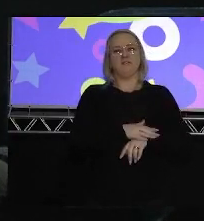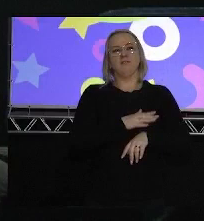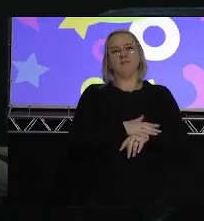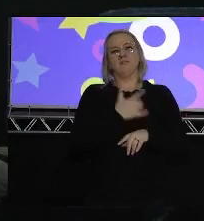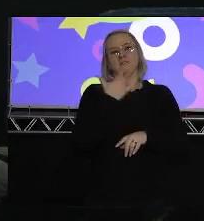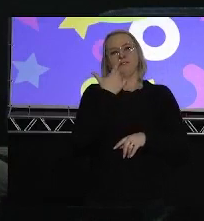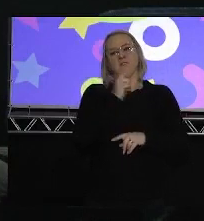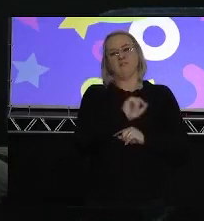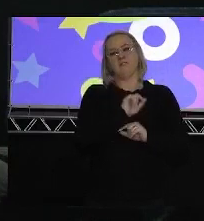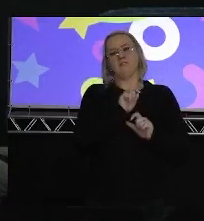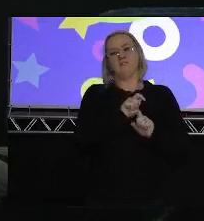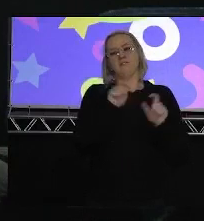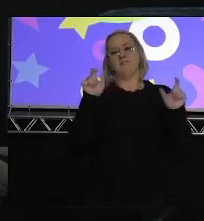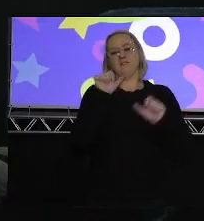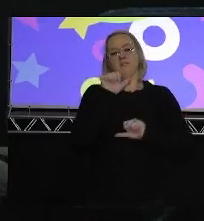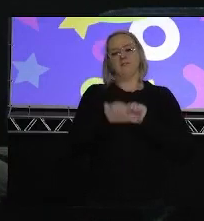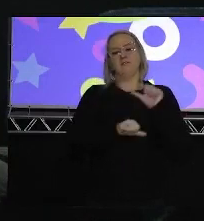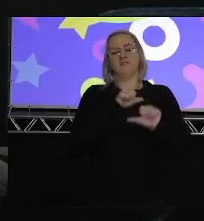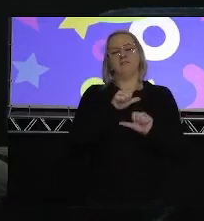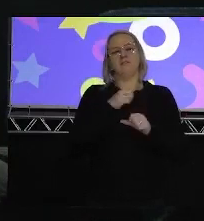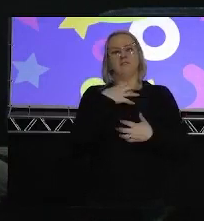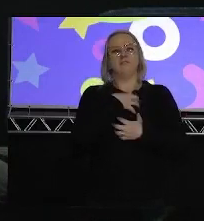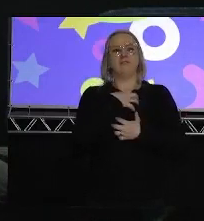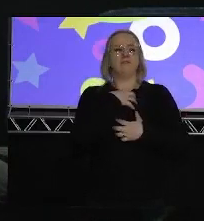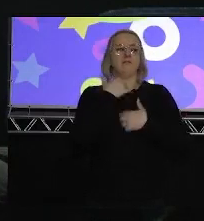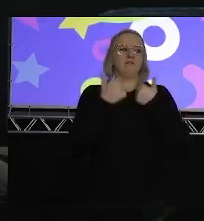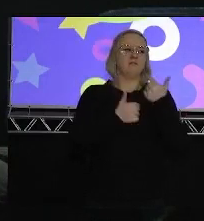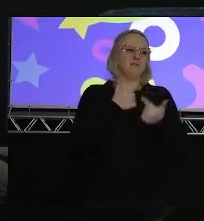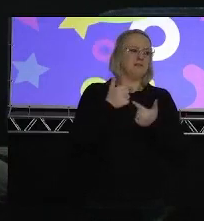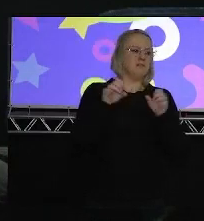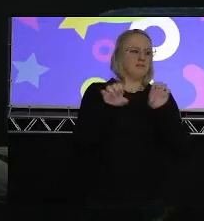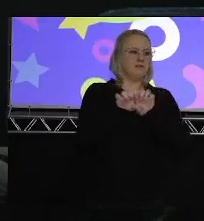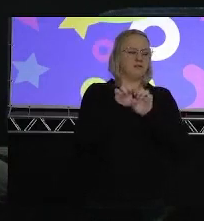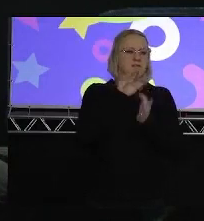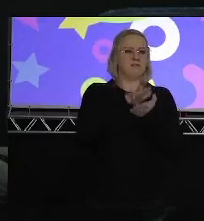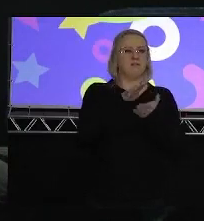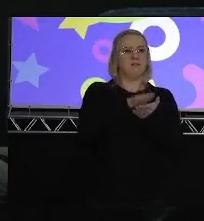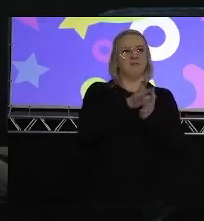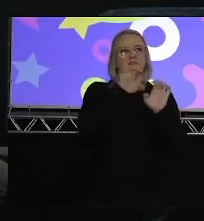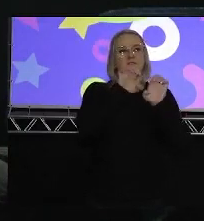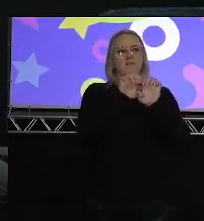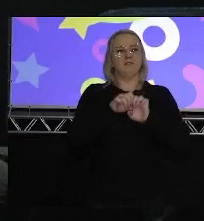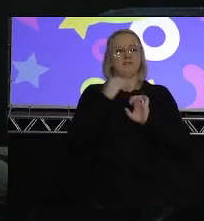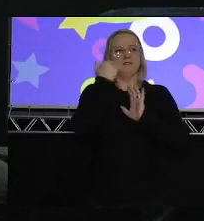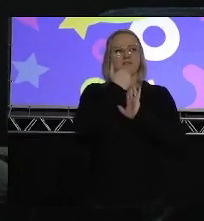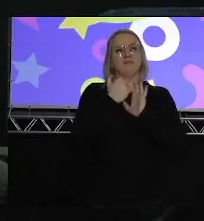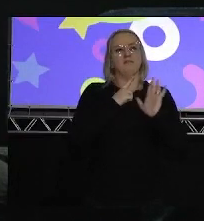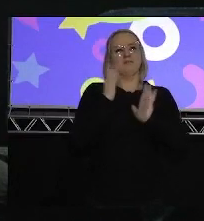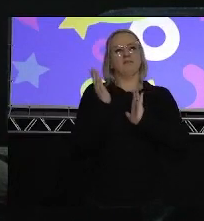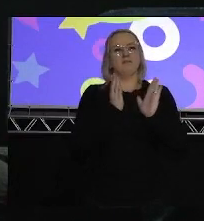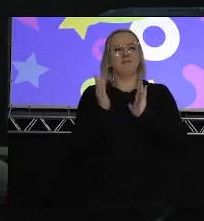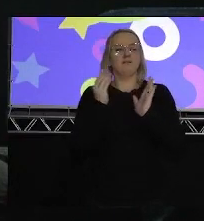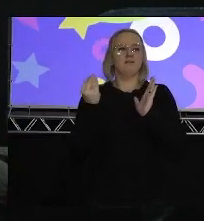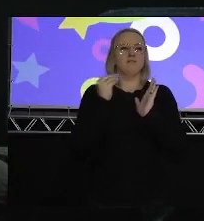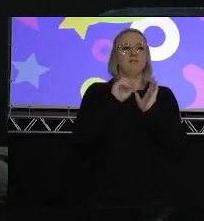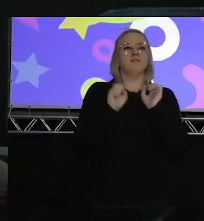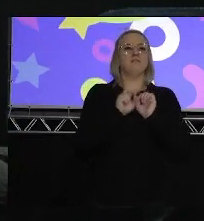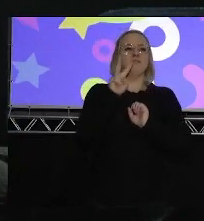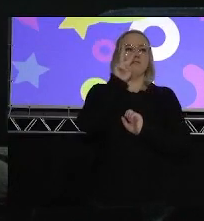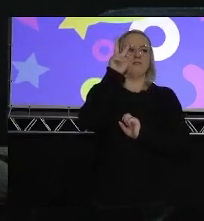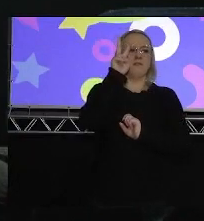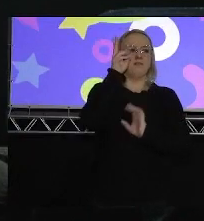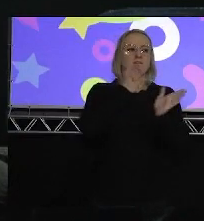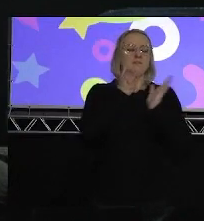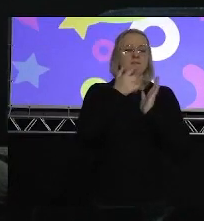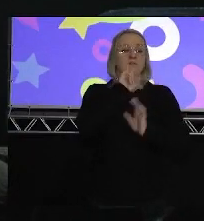conseguiu fazer grandes mudanças, mudar a forma de trabalhar, estruturar processos e equipes, ter mais flexibilidade, gerar mais valor para o negócio, pensar no futuro